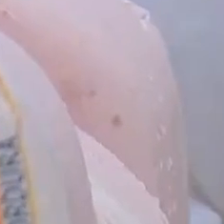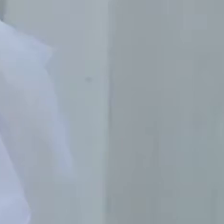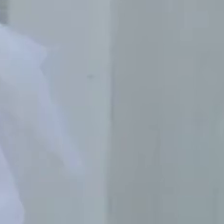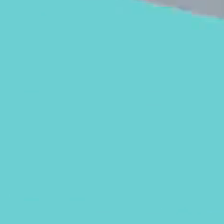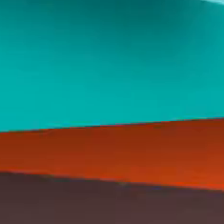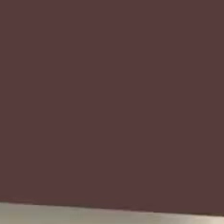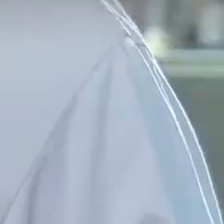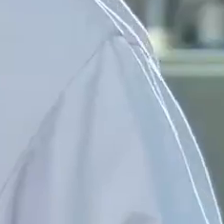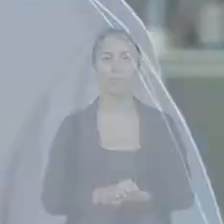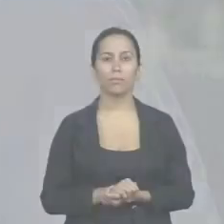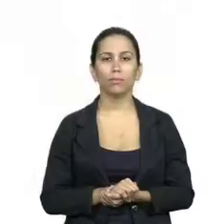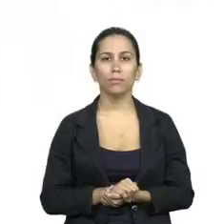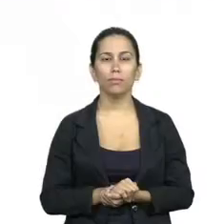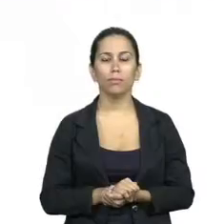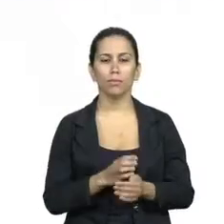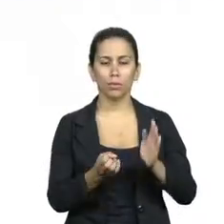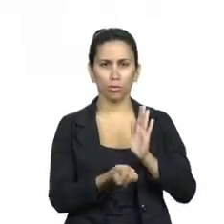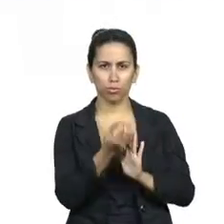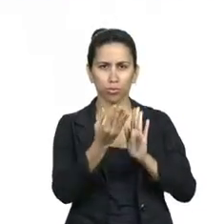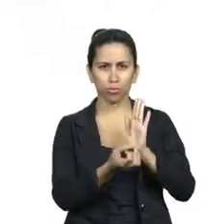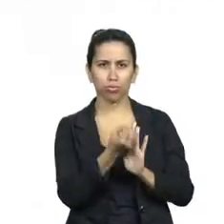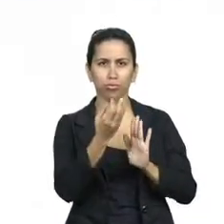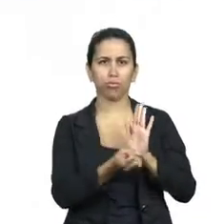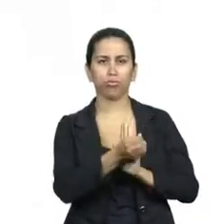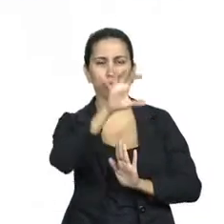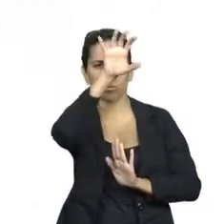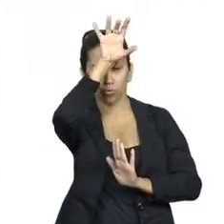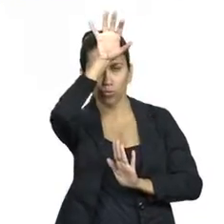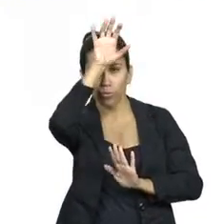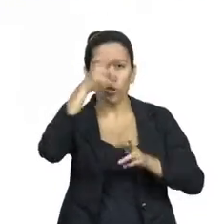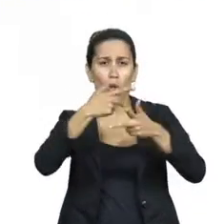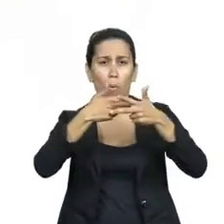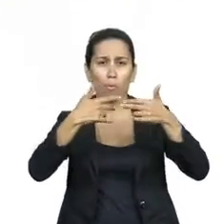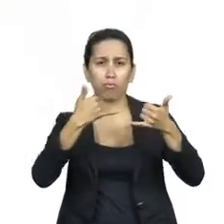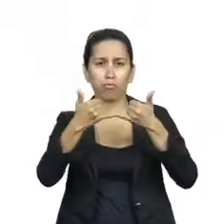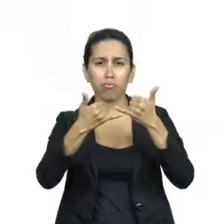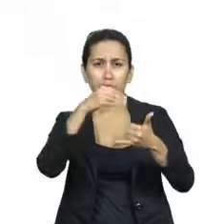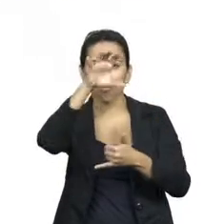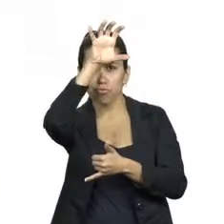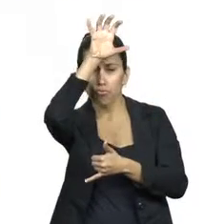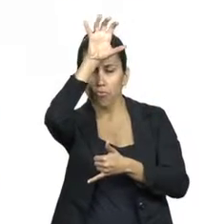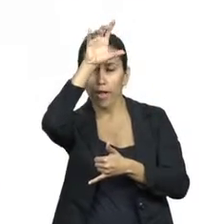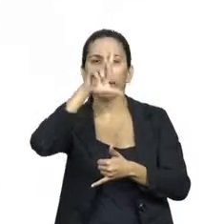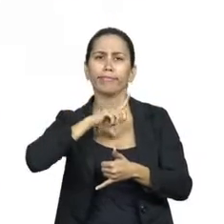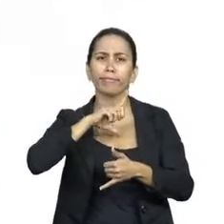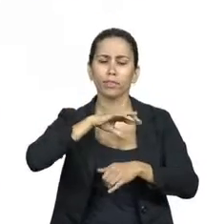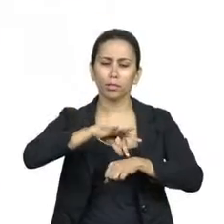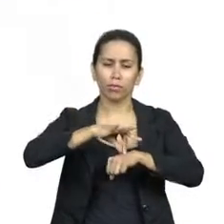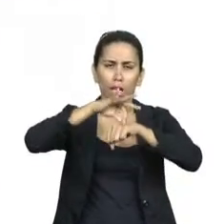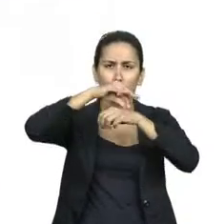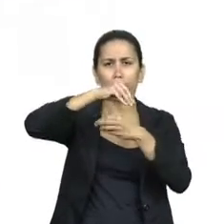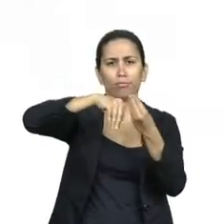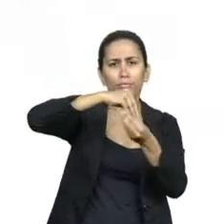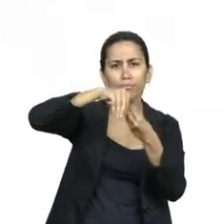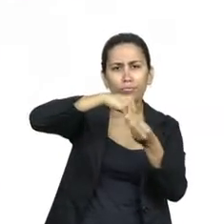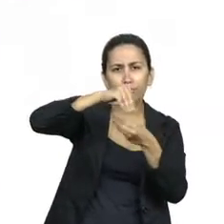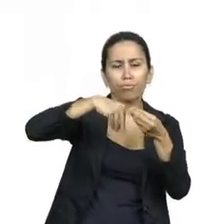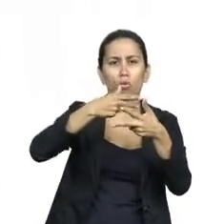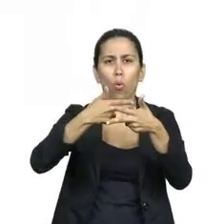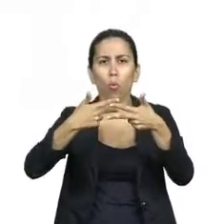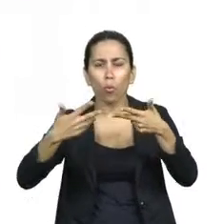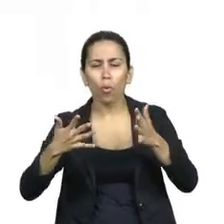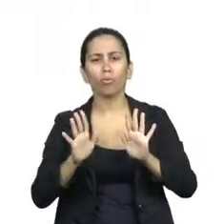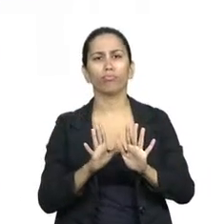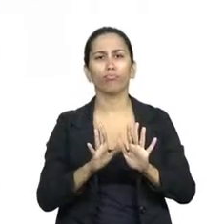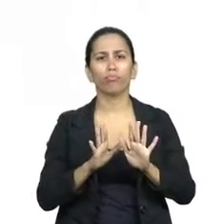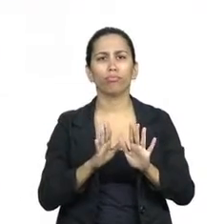A produção de presuntos e apresuntados envolve carnes, temperos e condimentos em um processo de